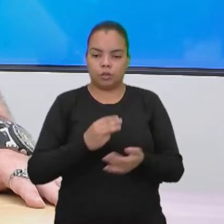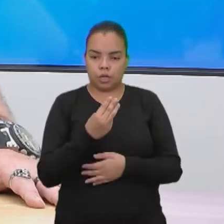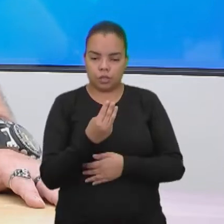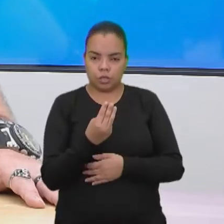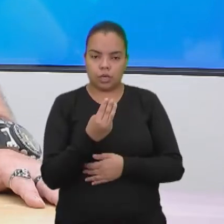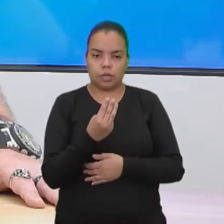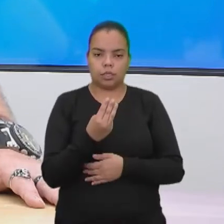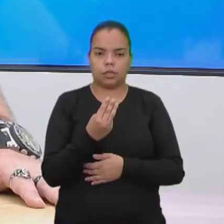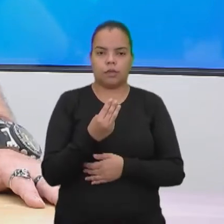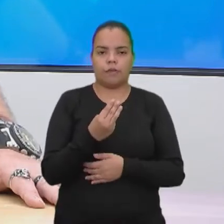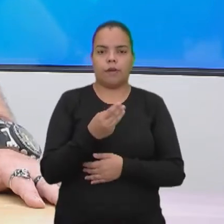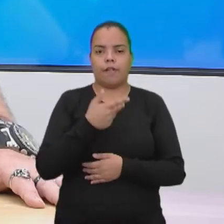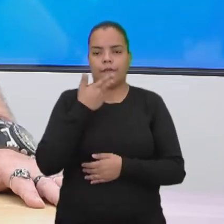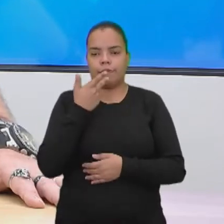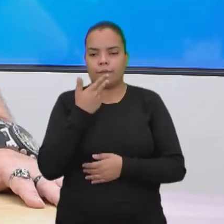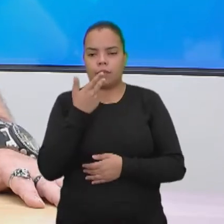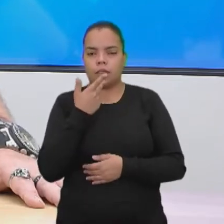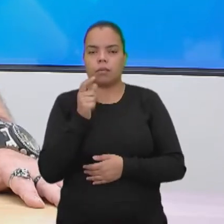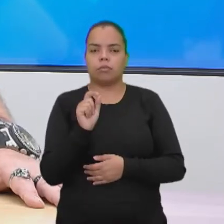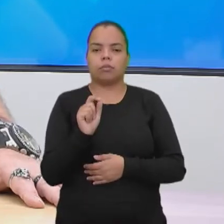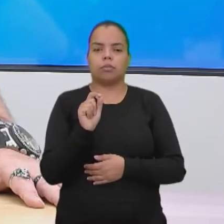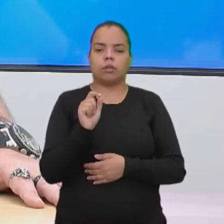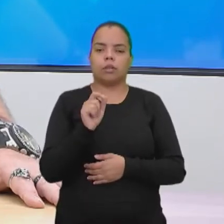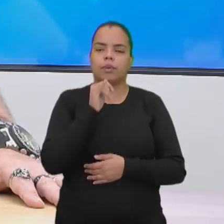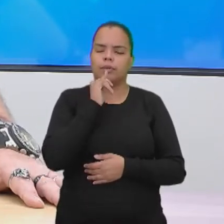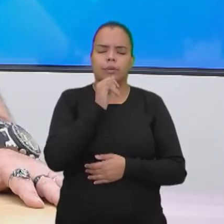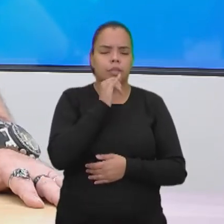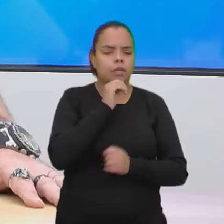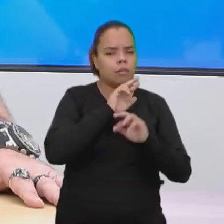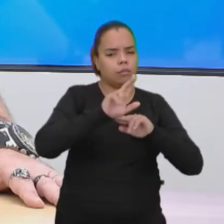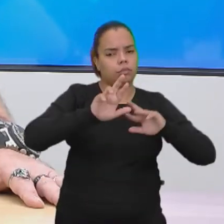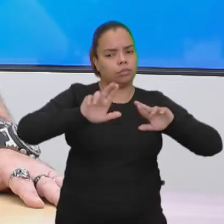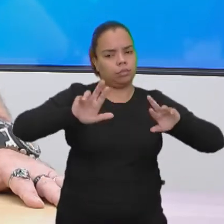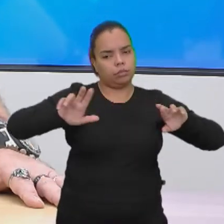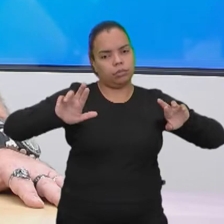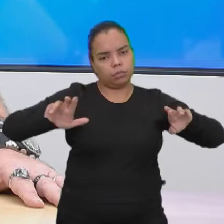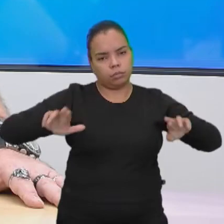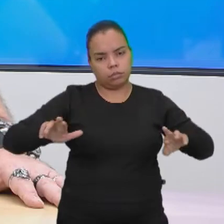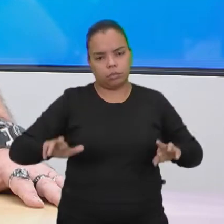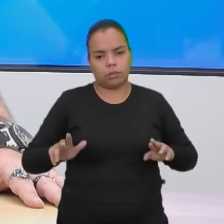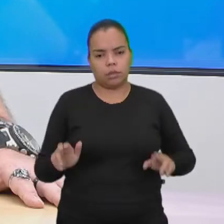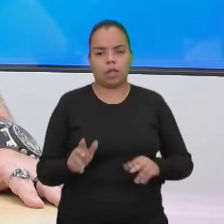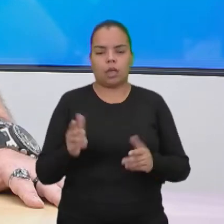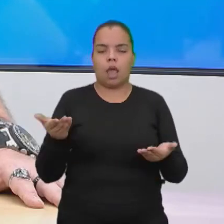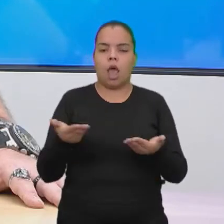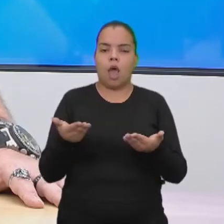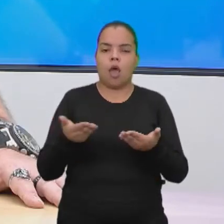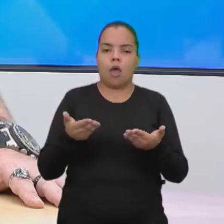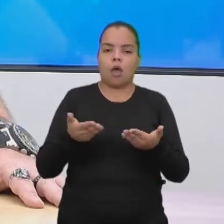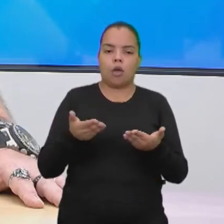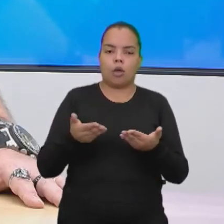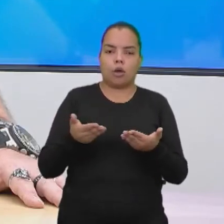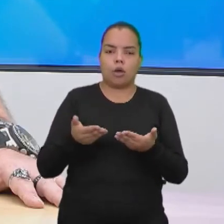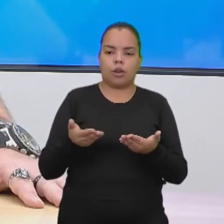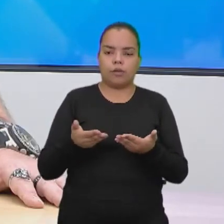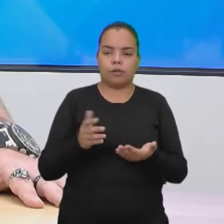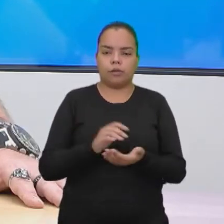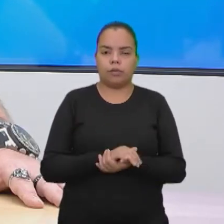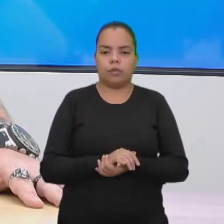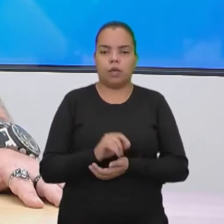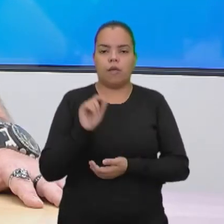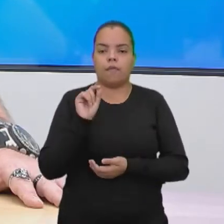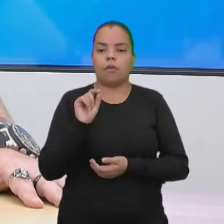questões demográficas, populacionais, dando vários exemplos. E agora nós vamos ver aí novamente as habilidades dos eixos estruturantes que